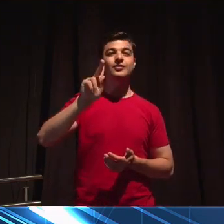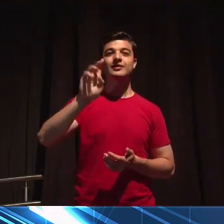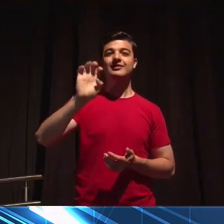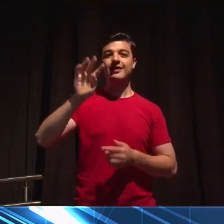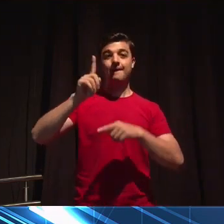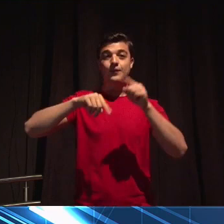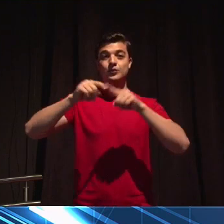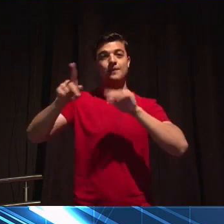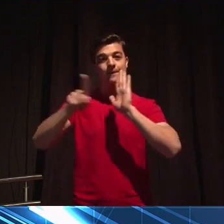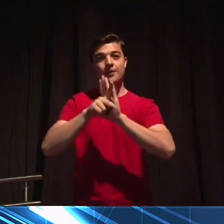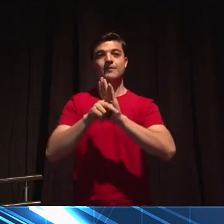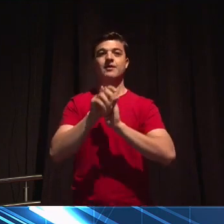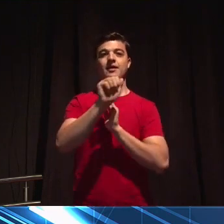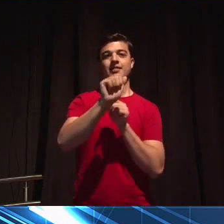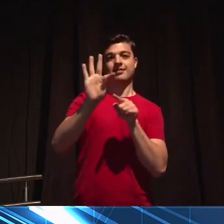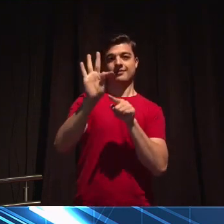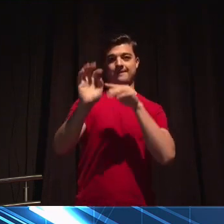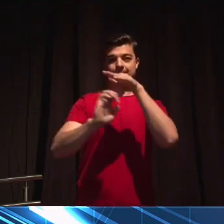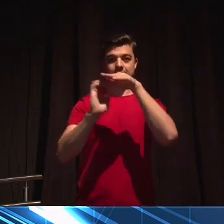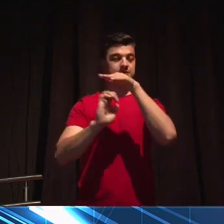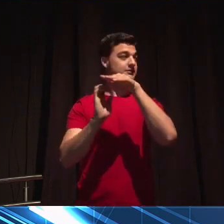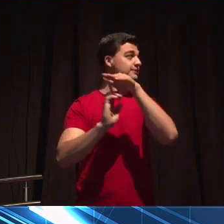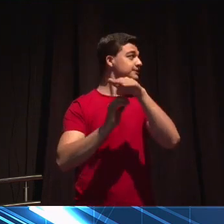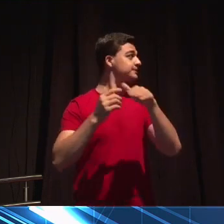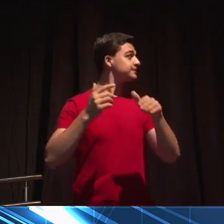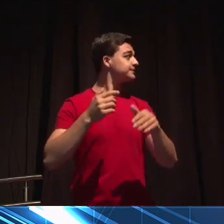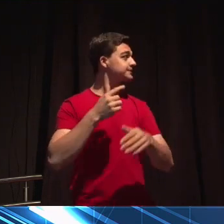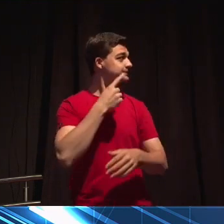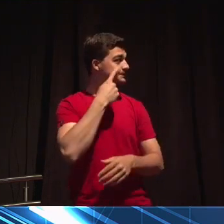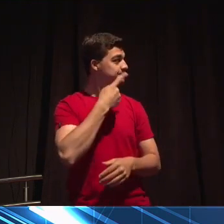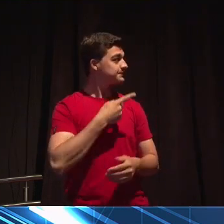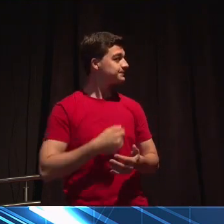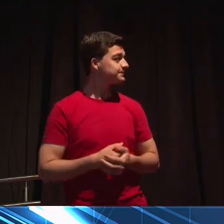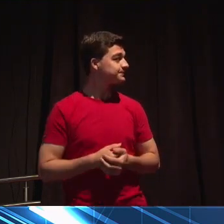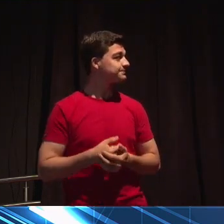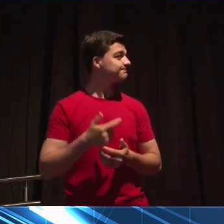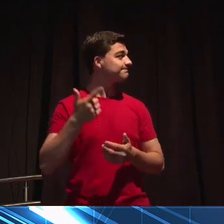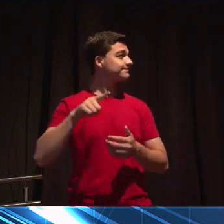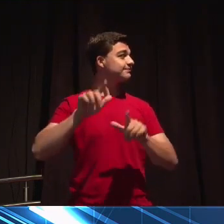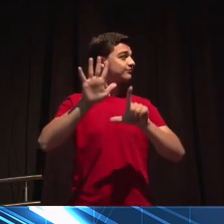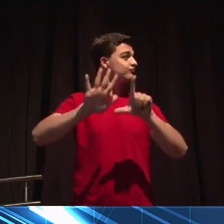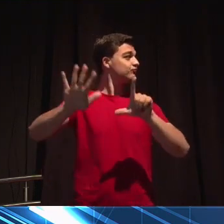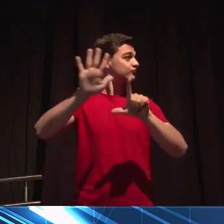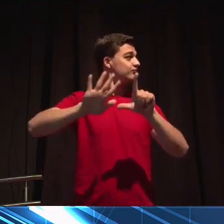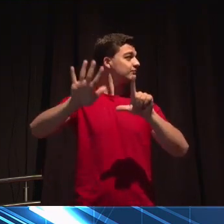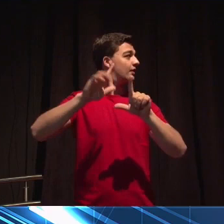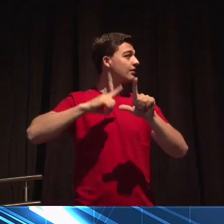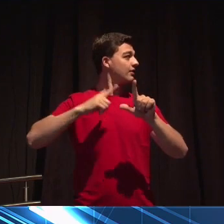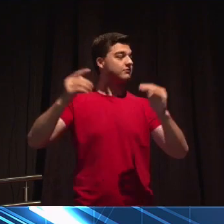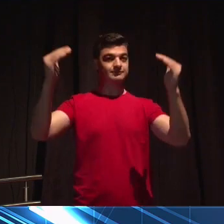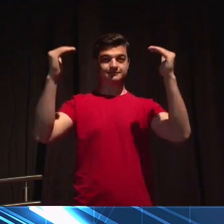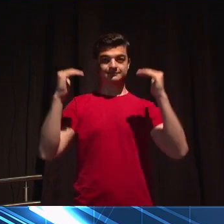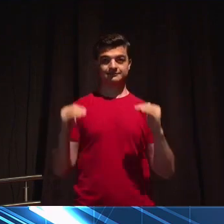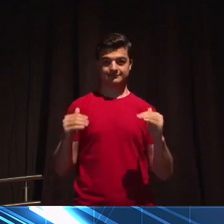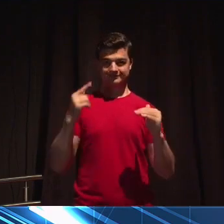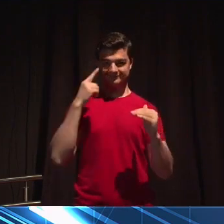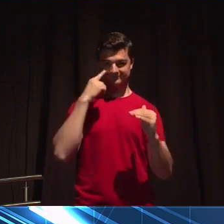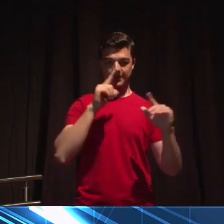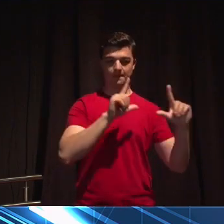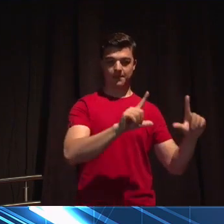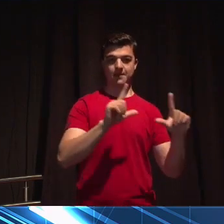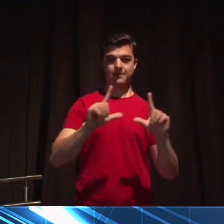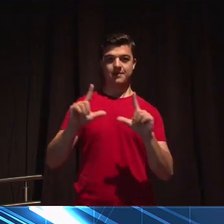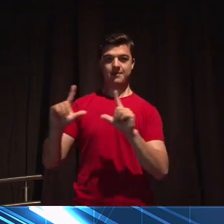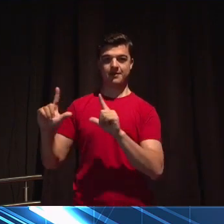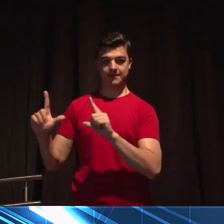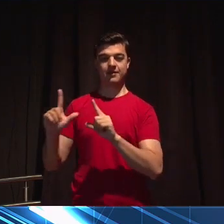mídia, developer ecosystem, outras coisas que são compartilhadas, tipo de front-end, editor, esse tipo de coisa, a maioria é JavaScript e